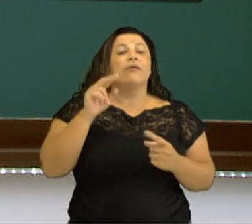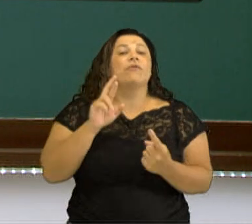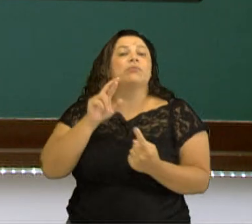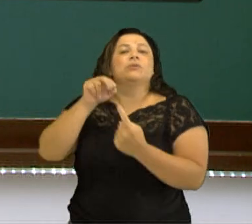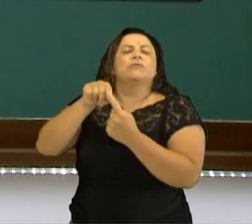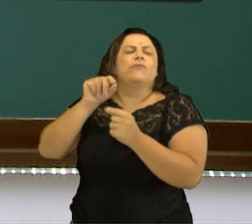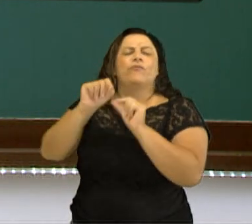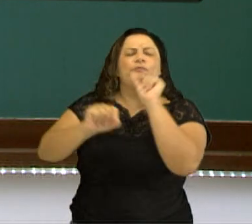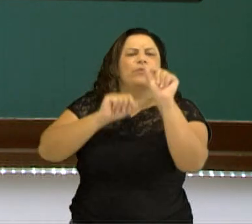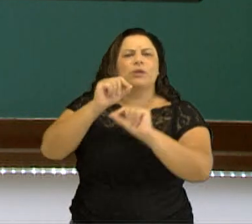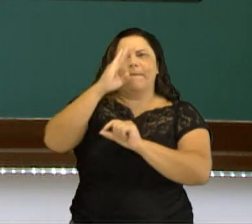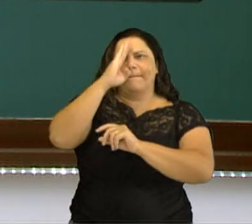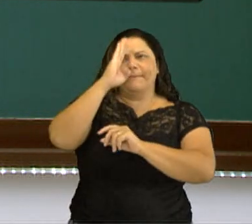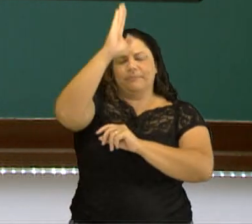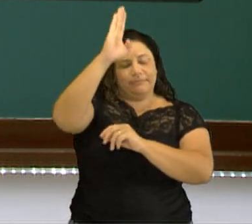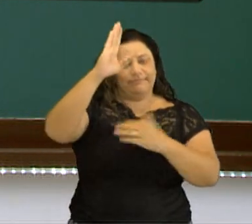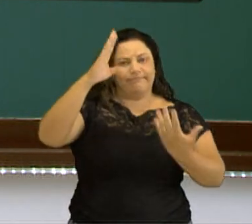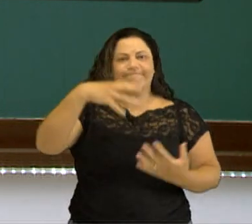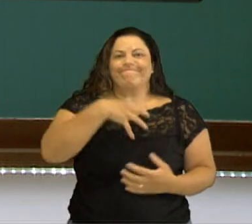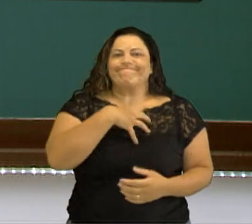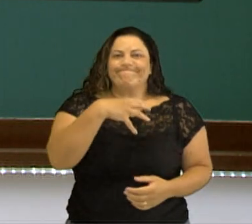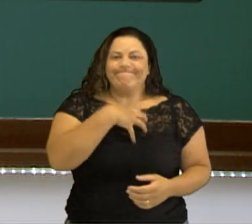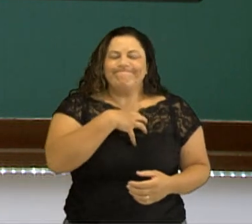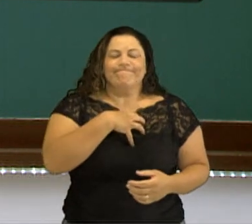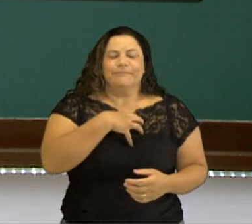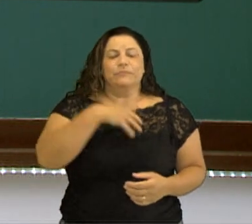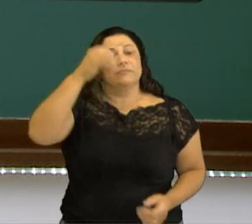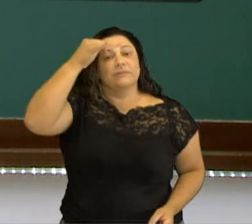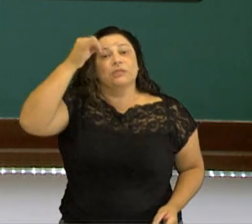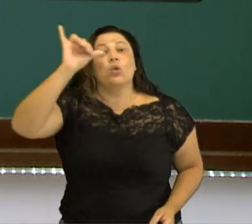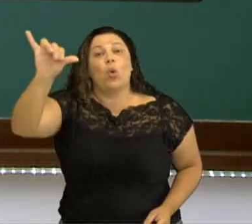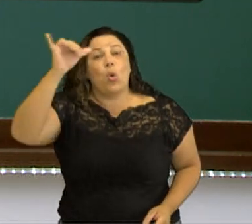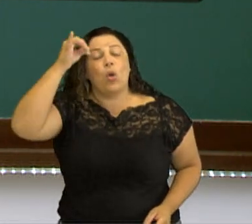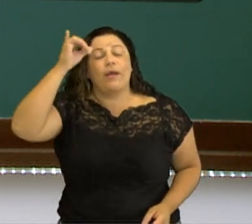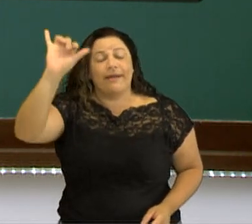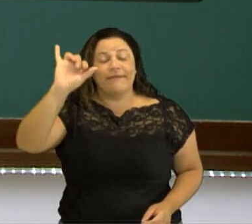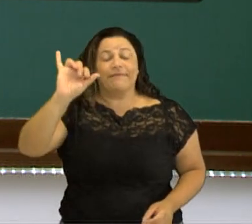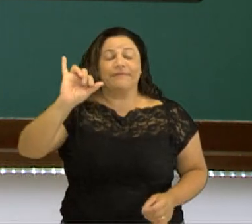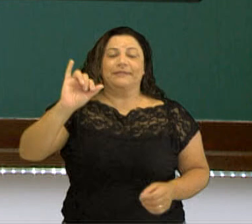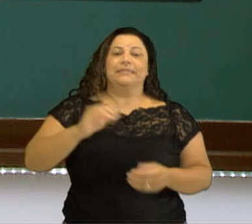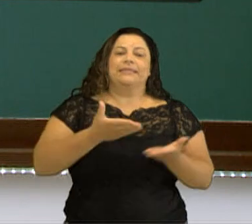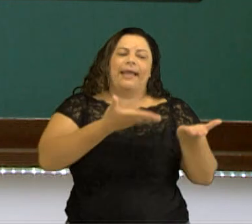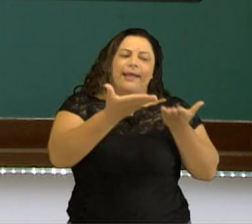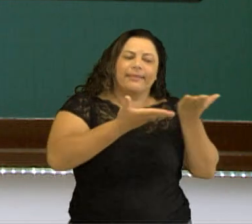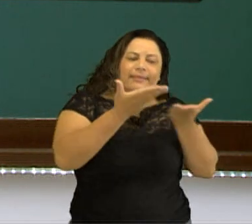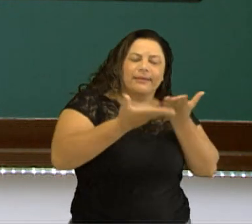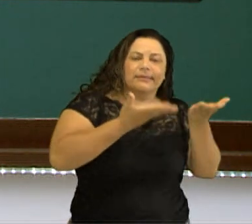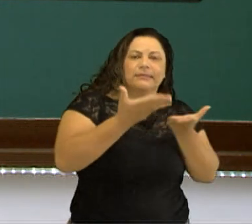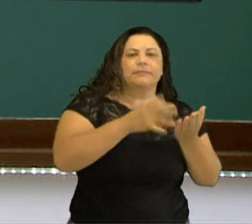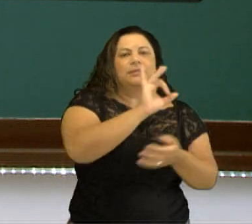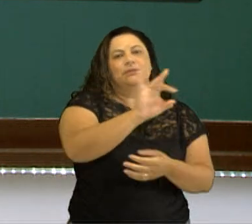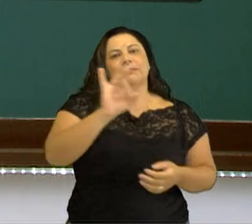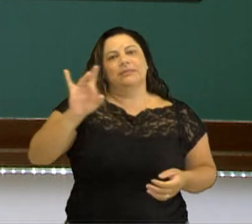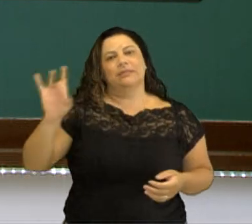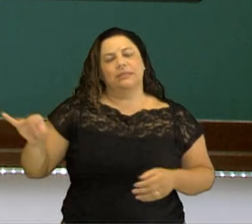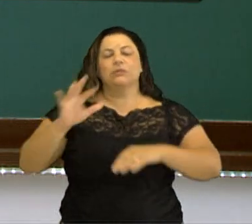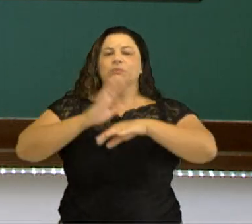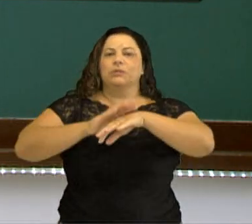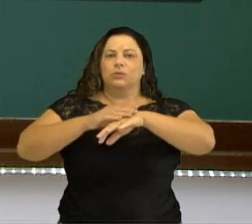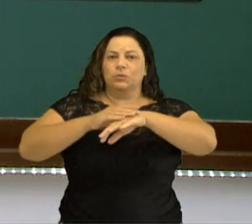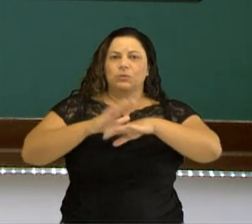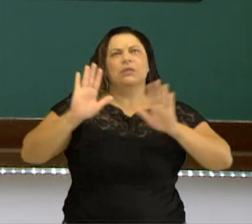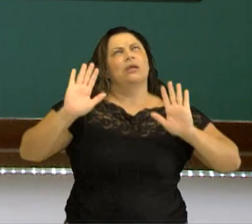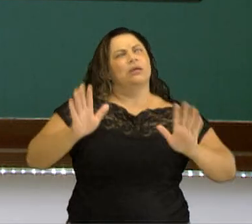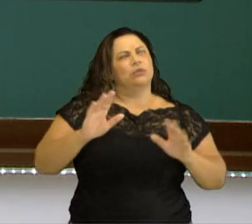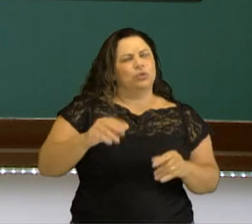seus principais sintomas e prevenção e tratamento para cada uma dessas doenças, já que os vírus estão